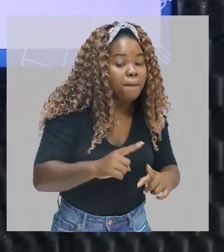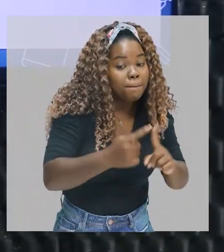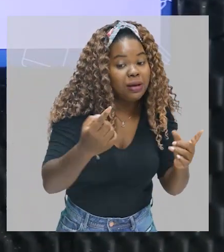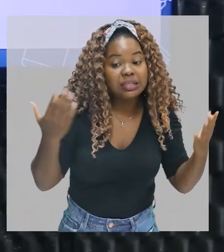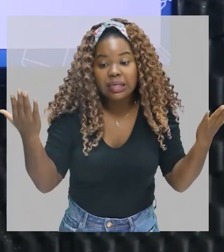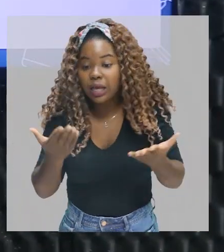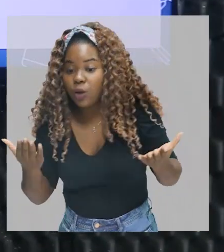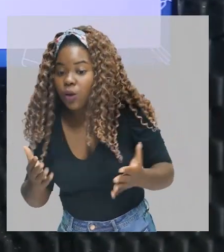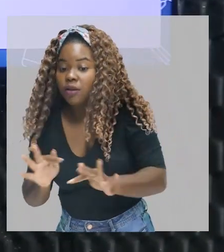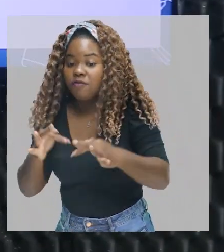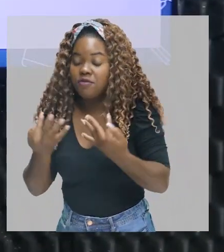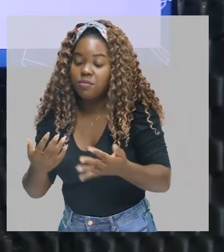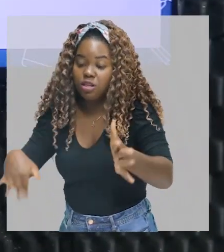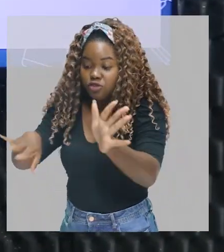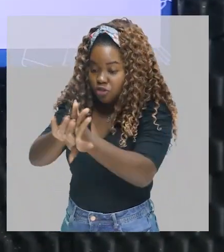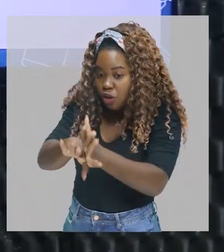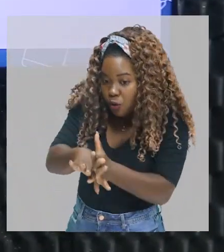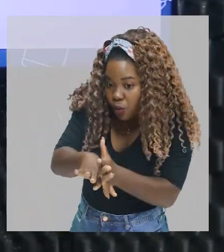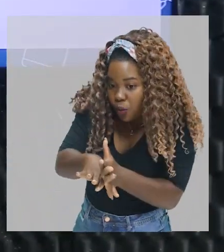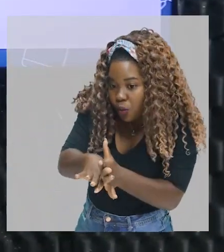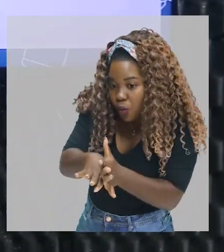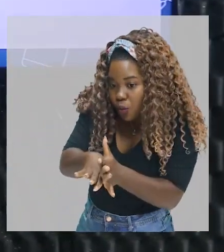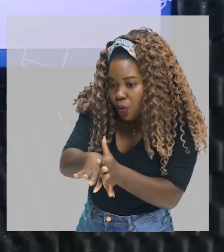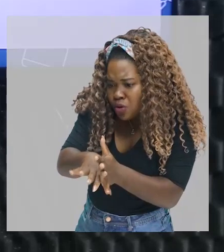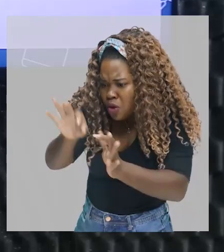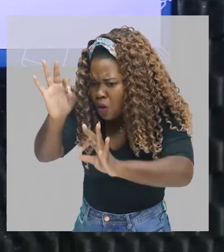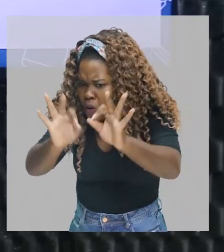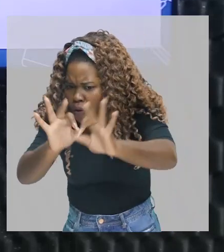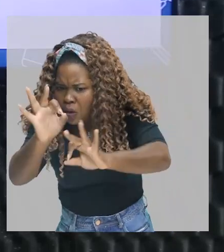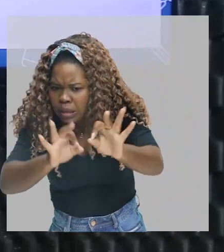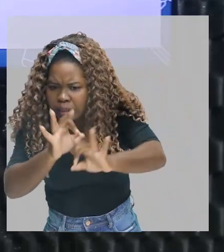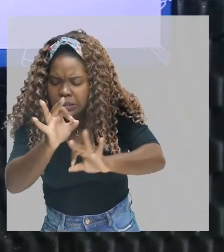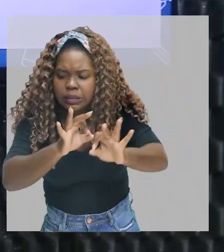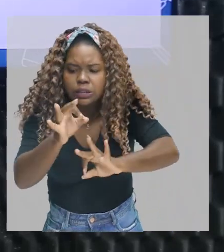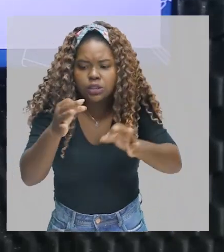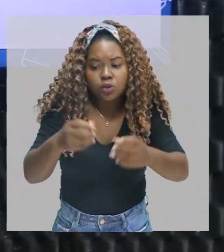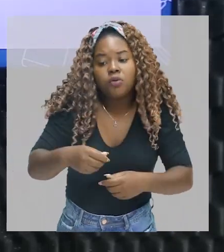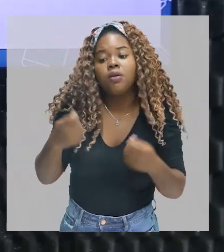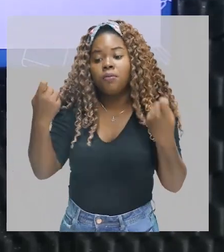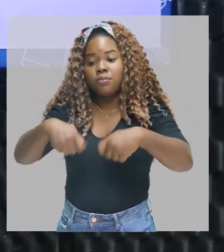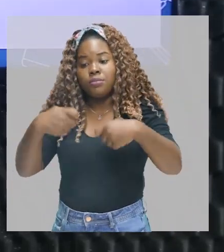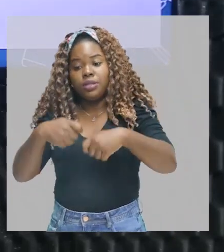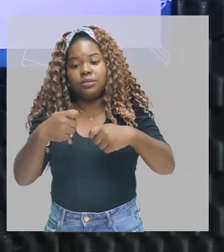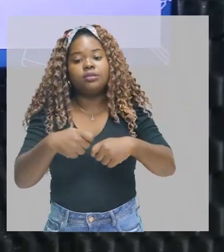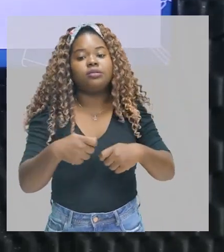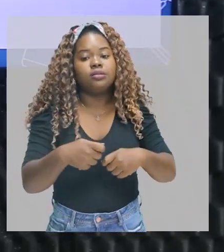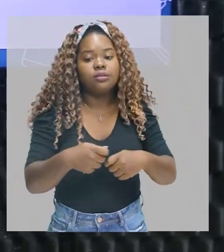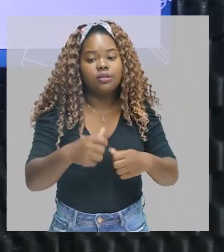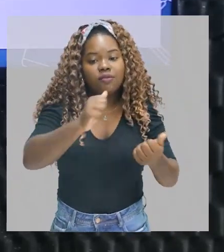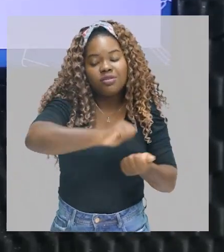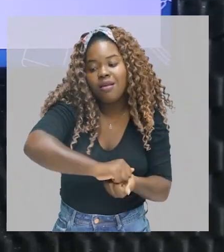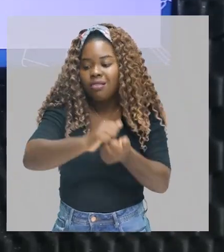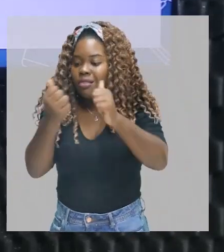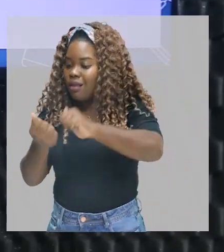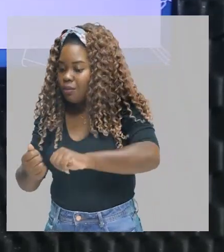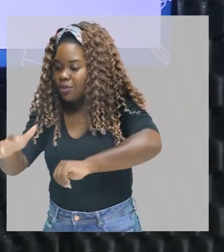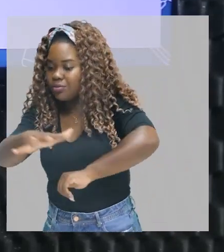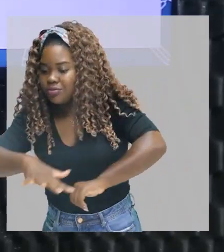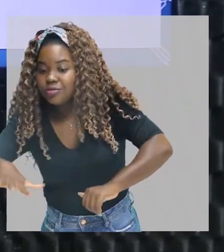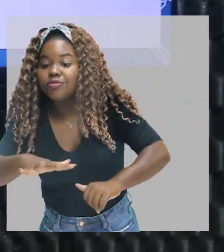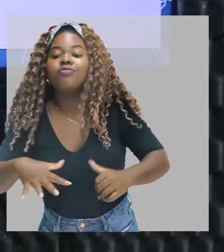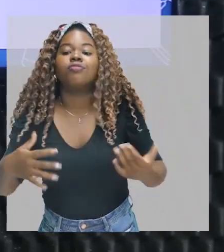veio para cá, a família veio viver aqui, então ela precisava adequar o espaço para que